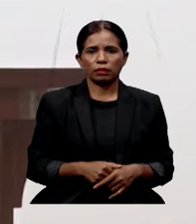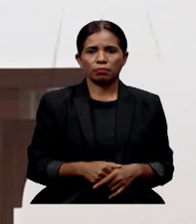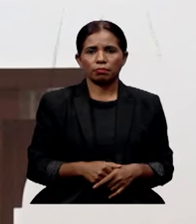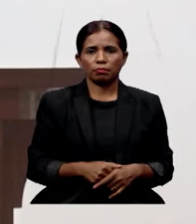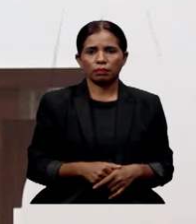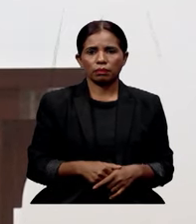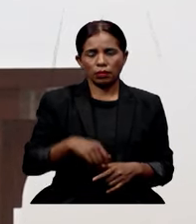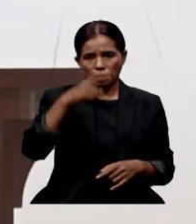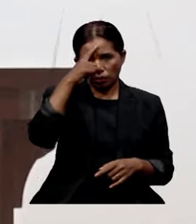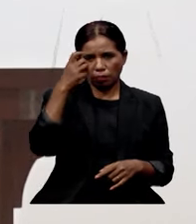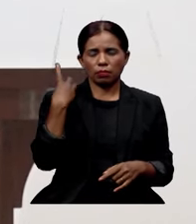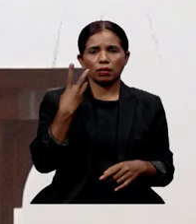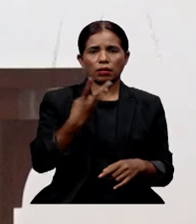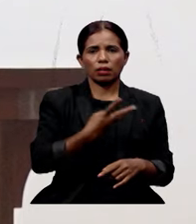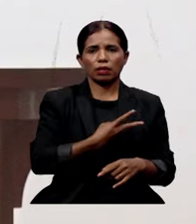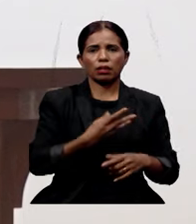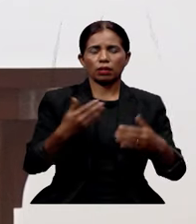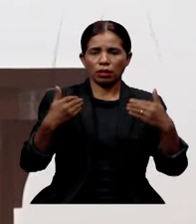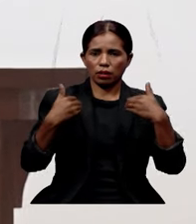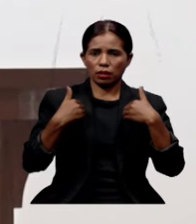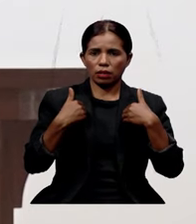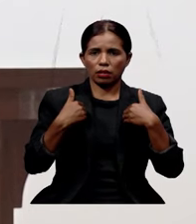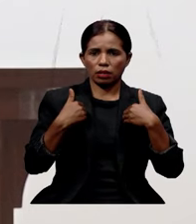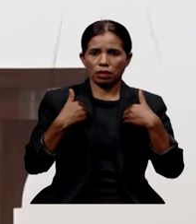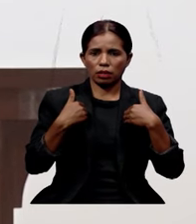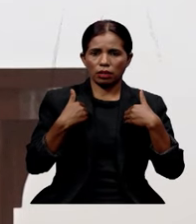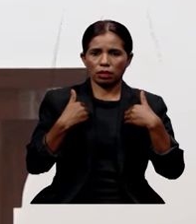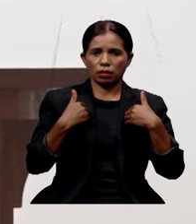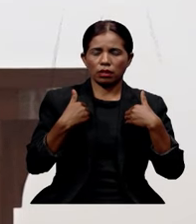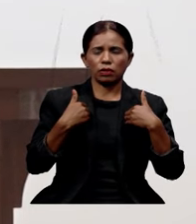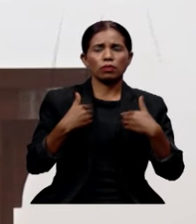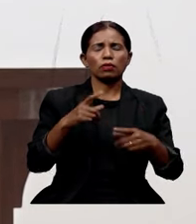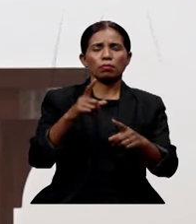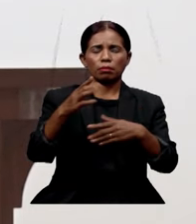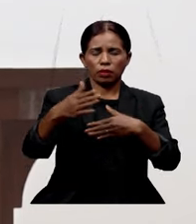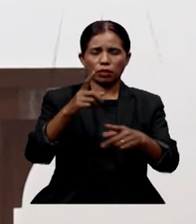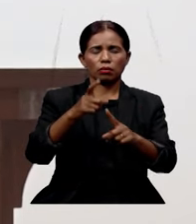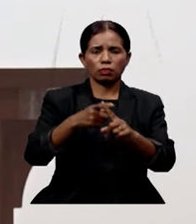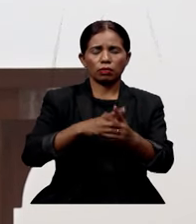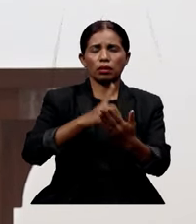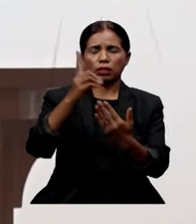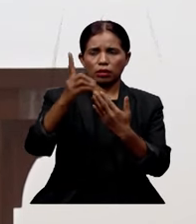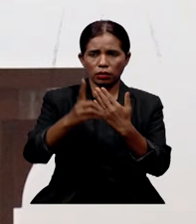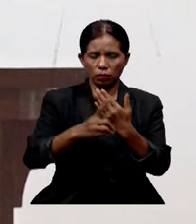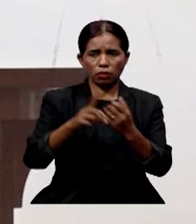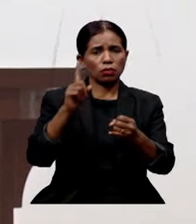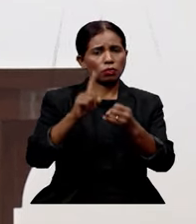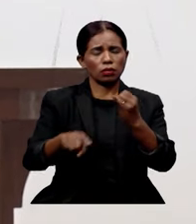Também ita ia on dezembro Fulan Icos Liu,